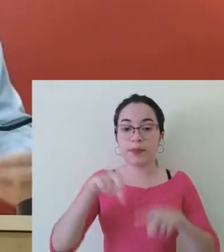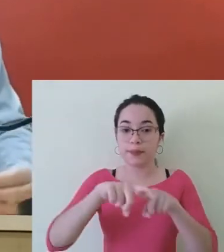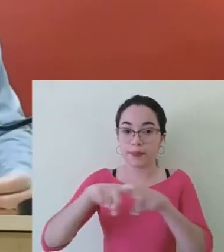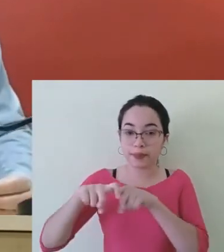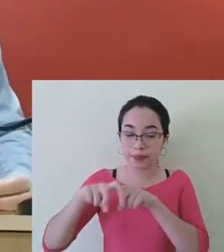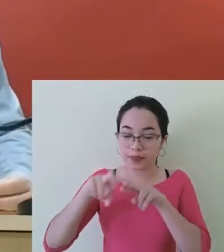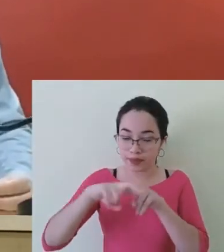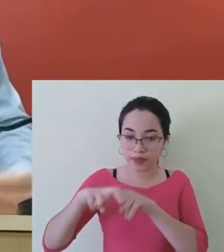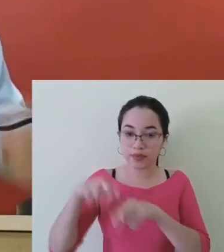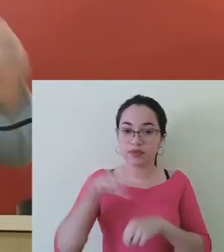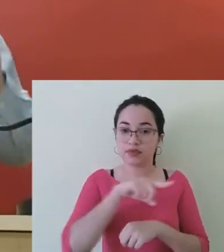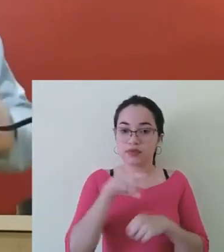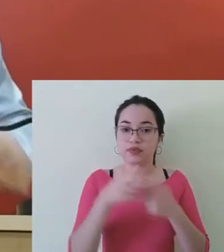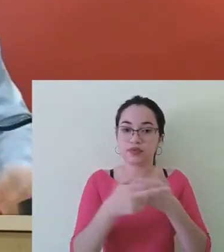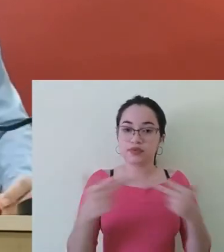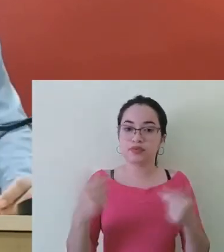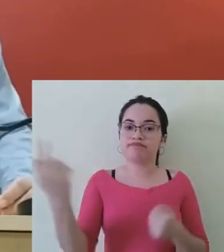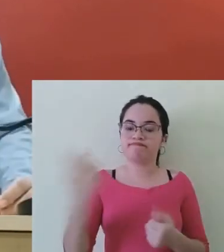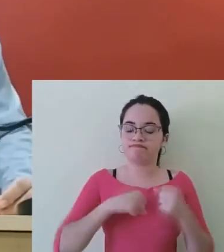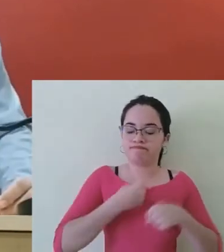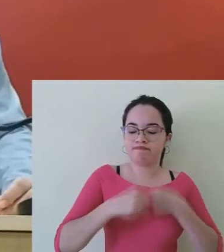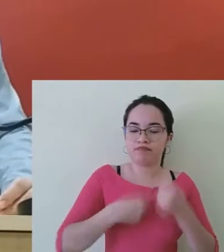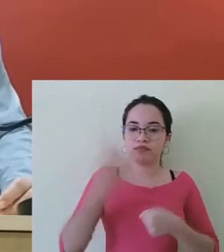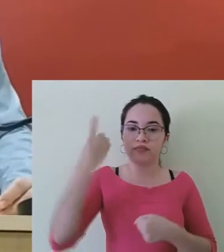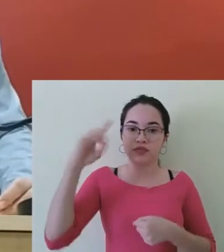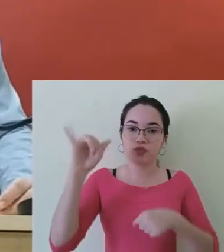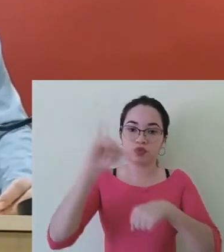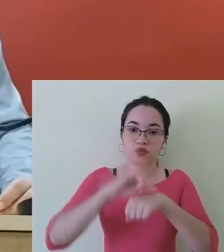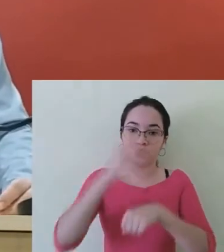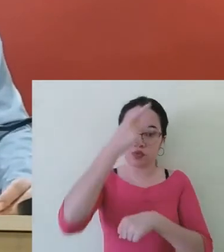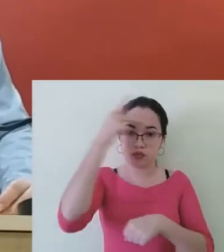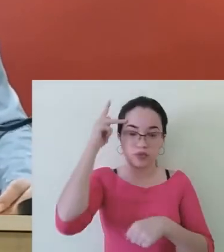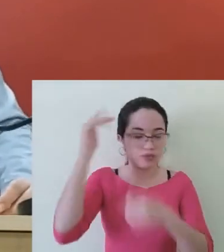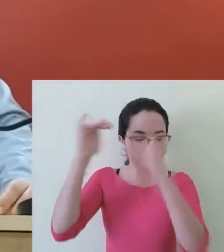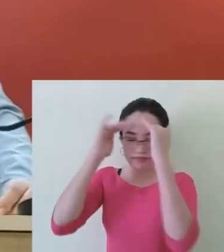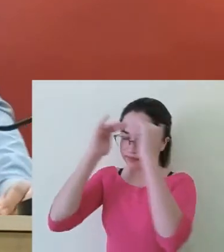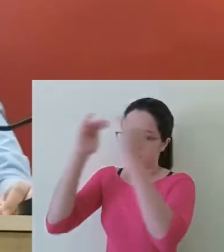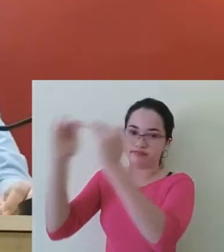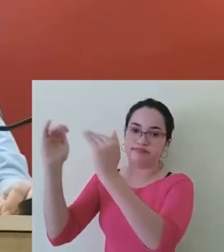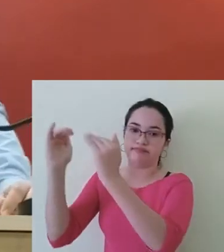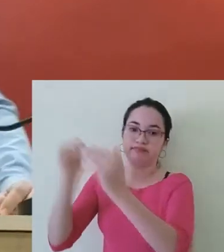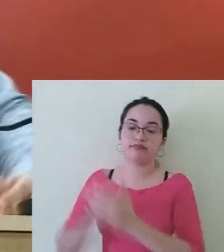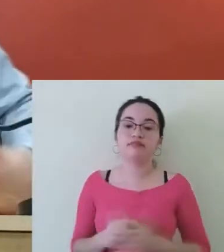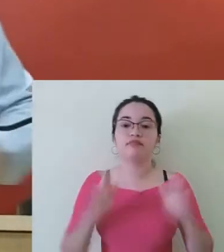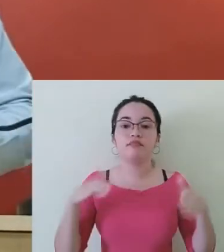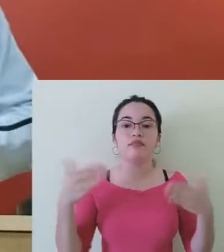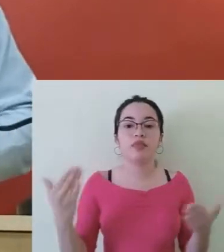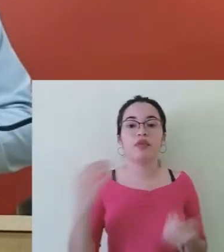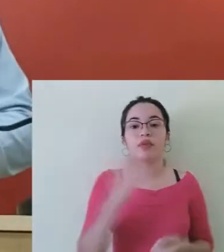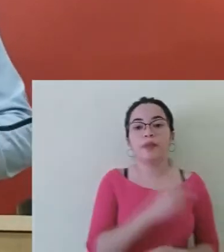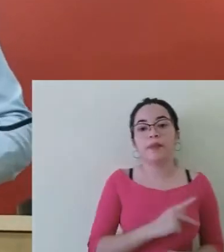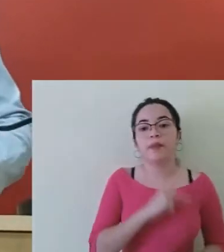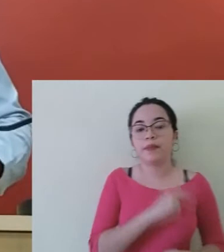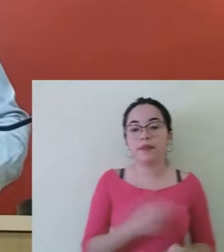dessas coisas é que vem a ira de Deus sobre os que vivem na desobediência. Então, o